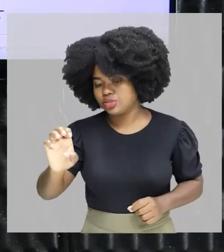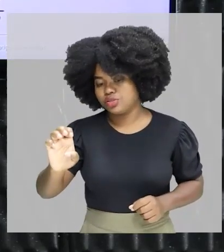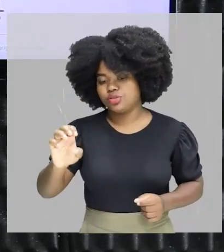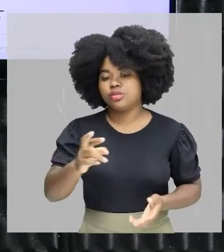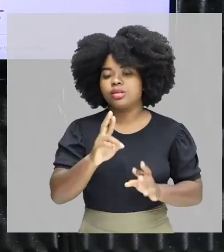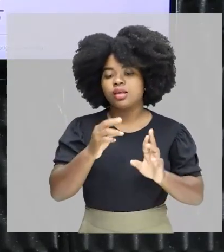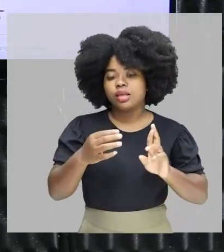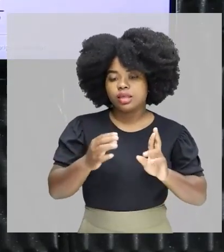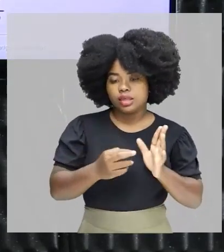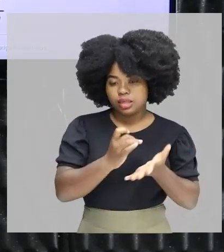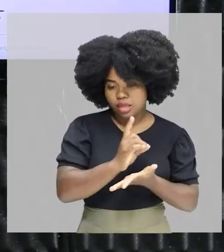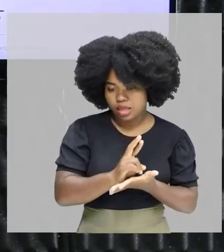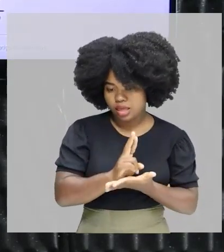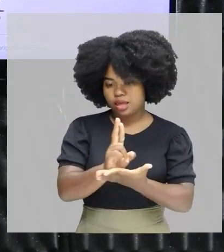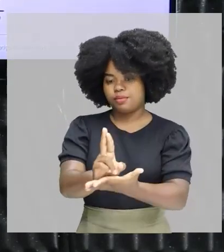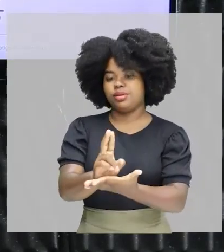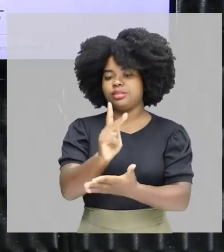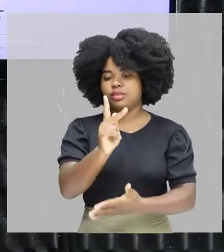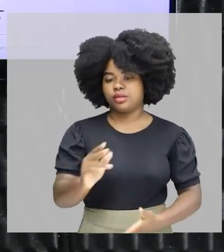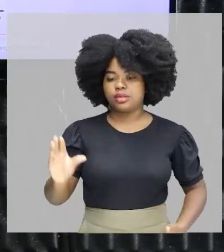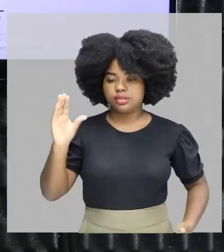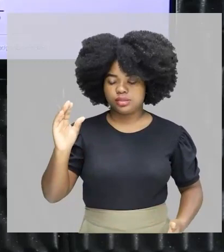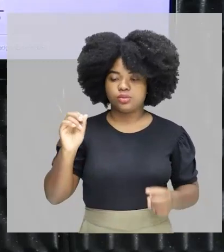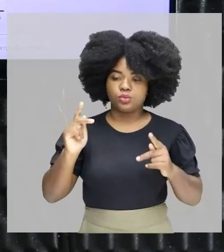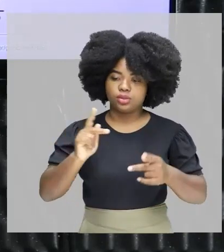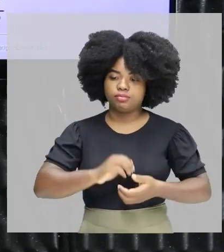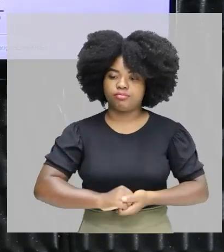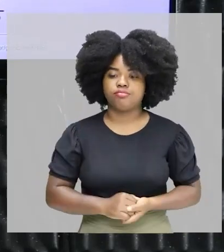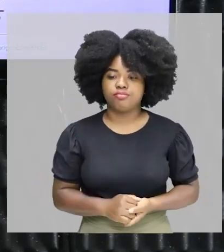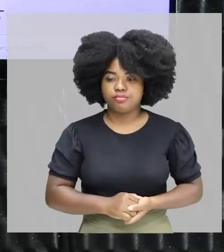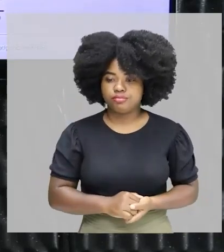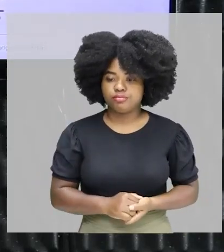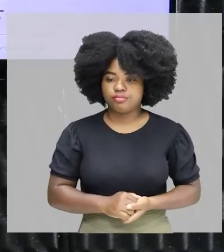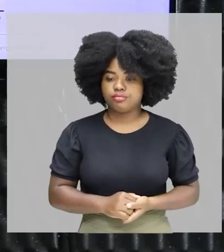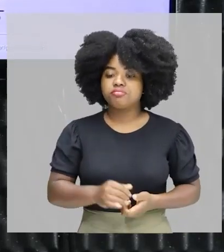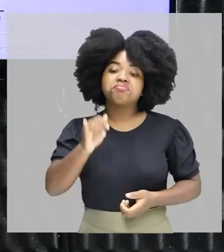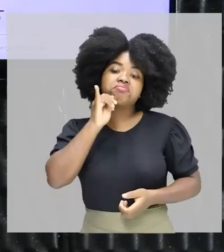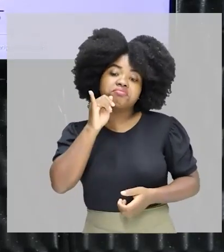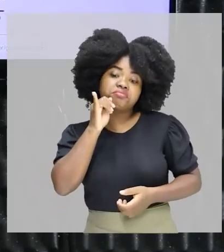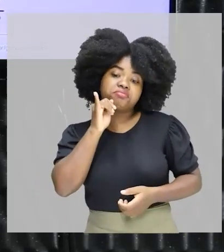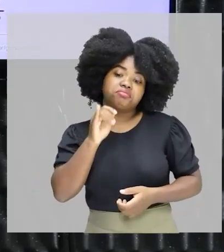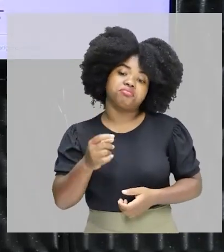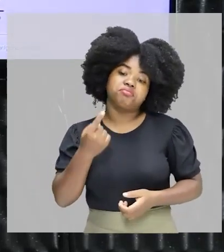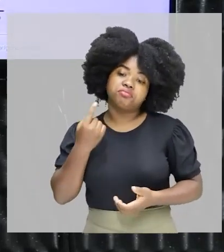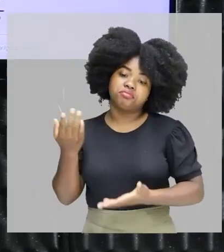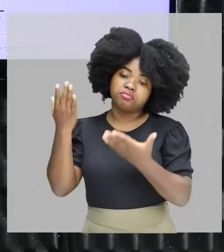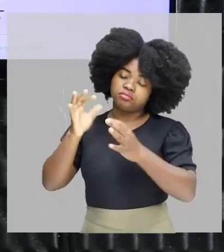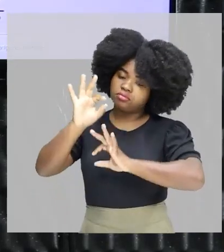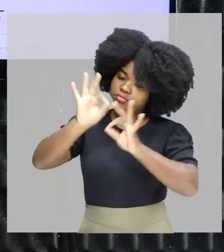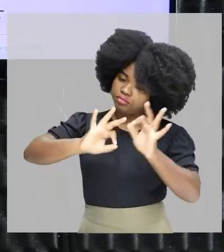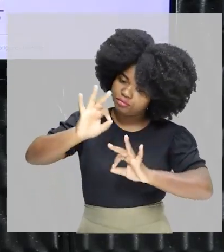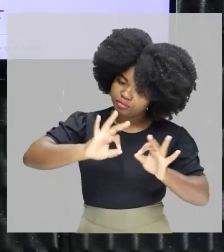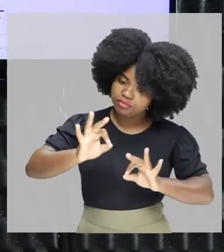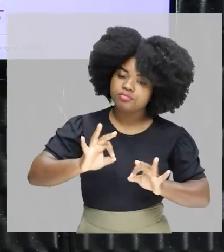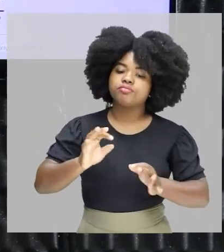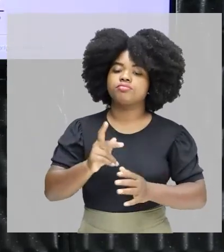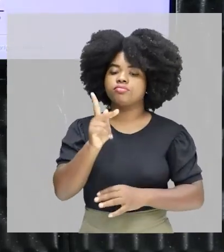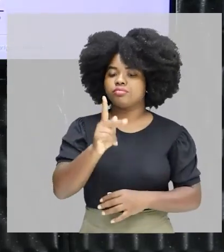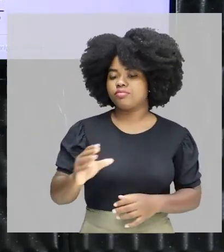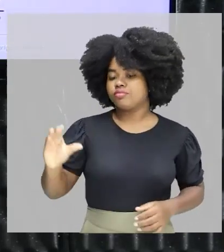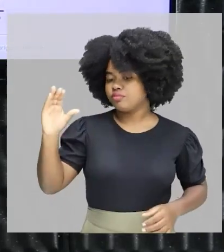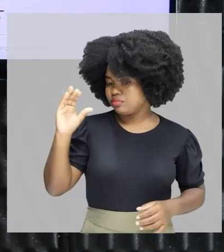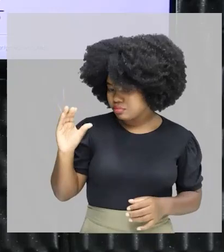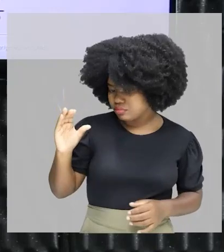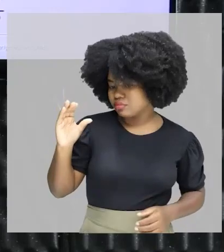seu coeficiente estequiométrico, ok? Nesse exemplo, nós escrevemos a constante